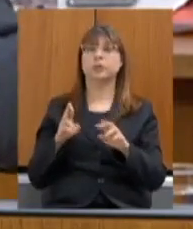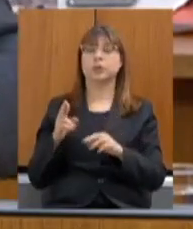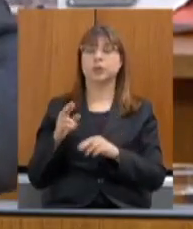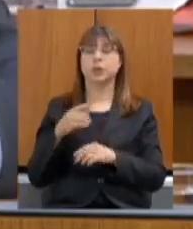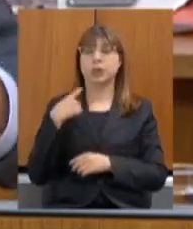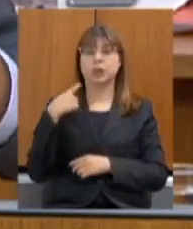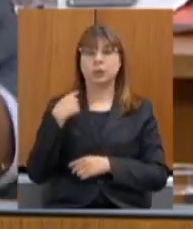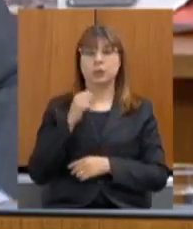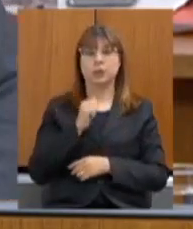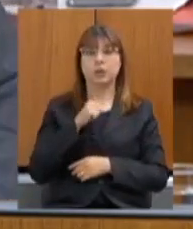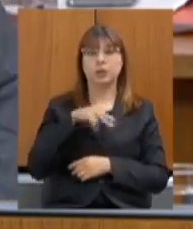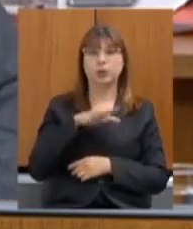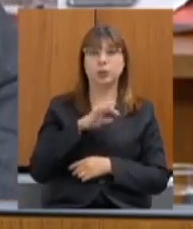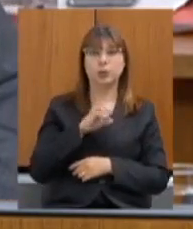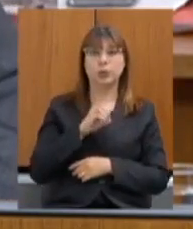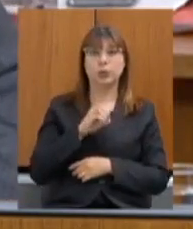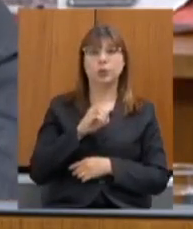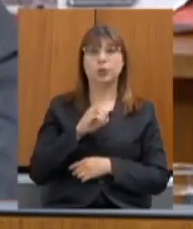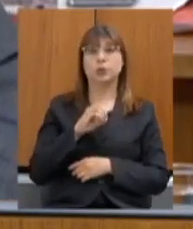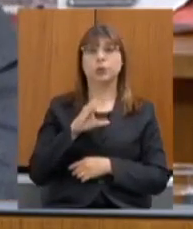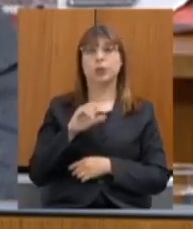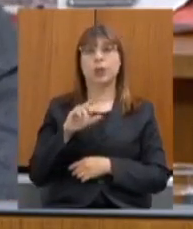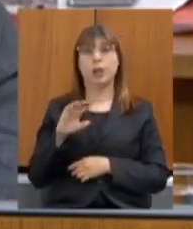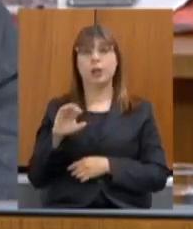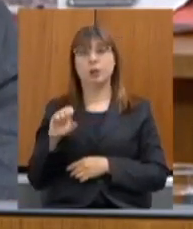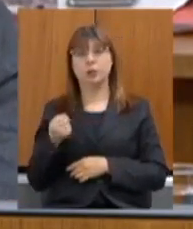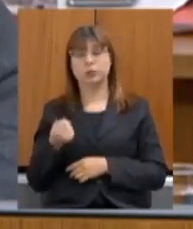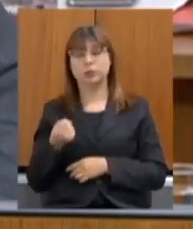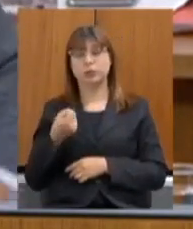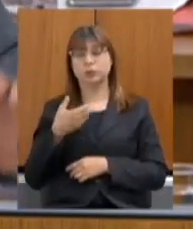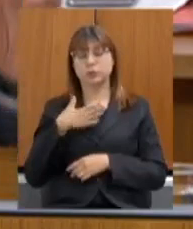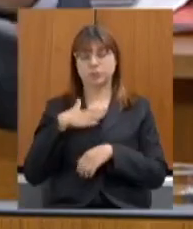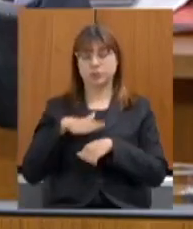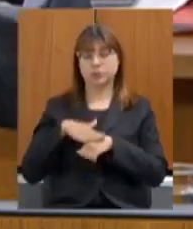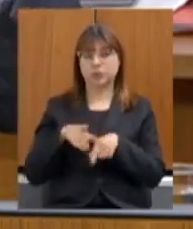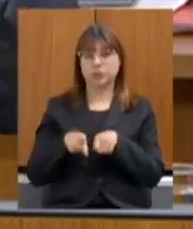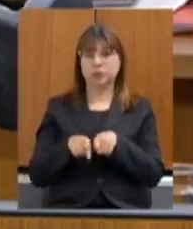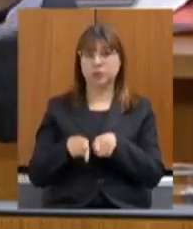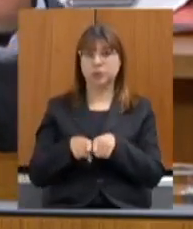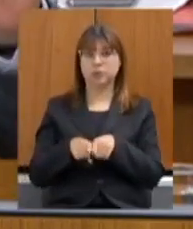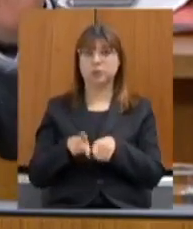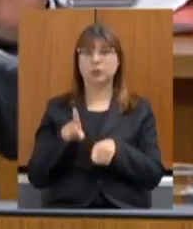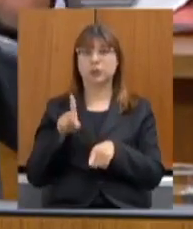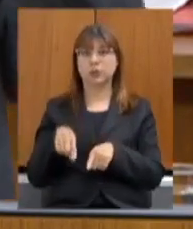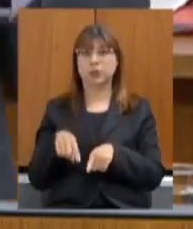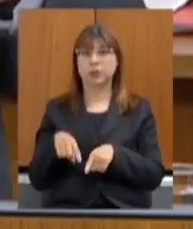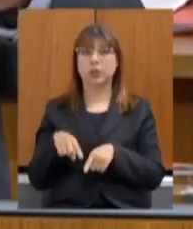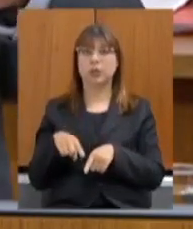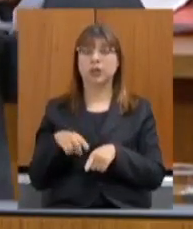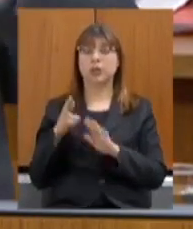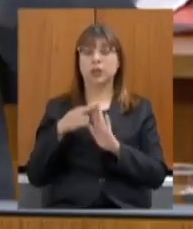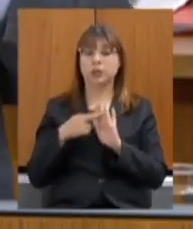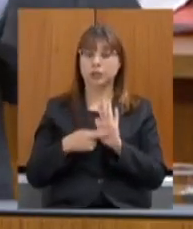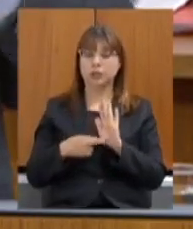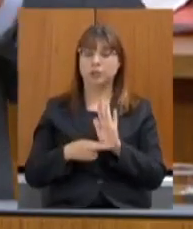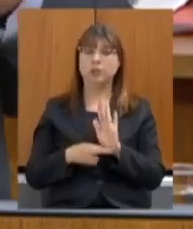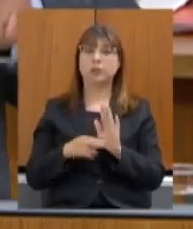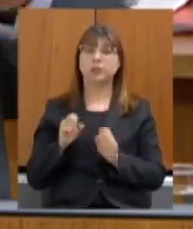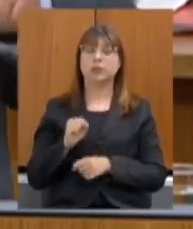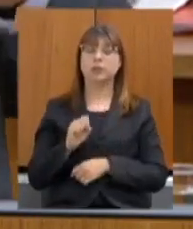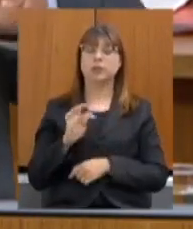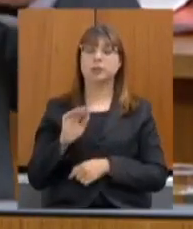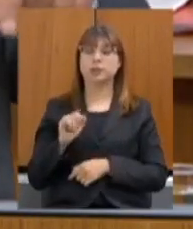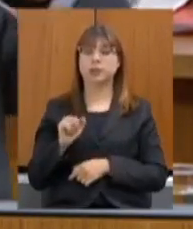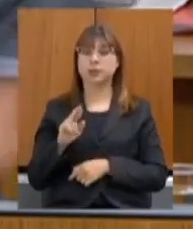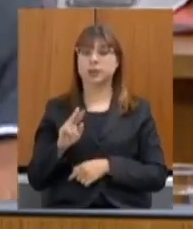também de minha pessoa, o projeto para o marco reculatório dos startups, hoje pela fiscalização